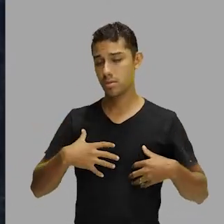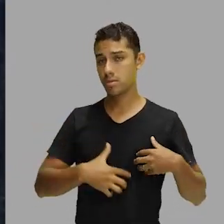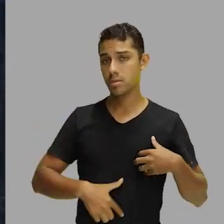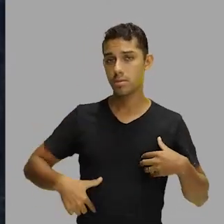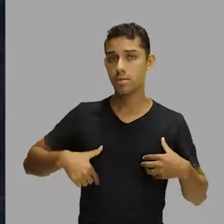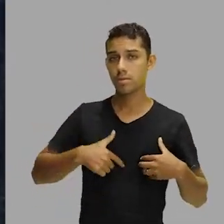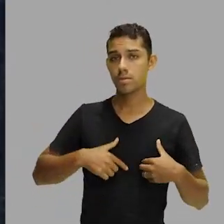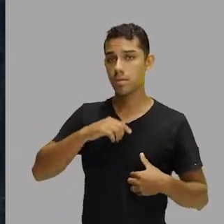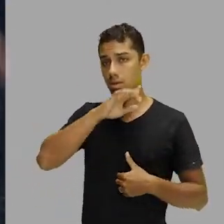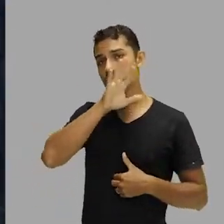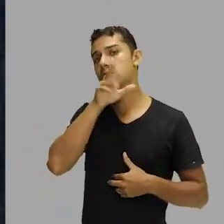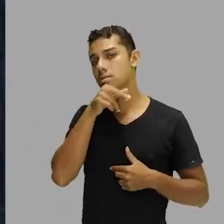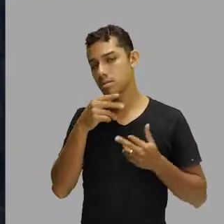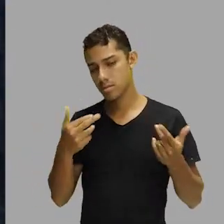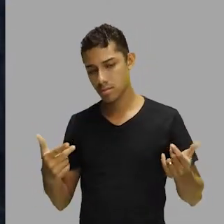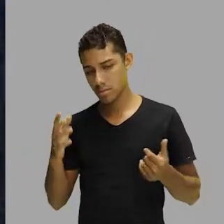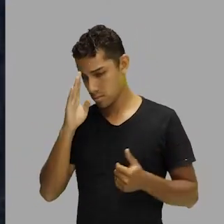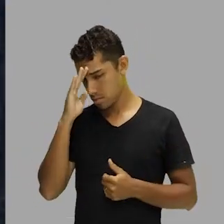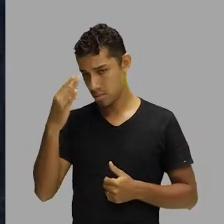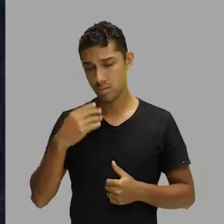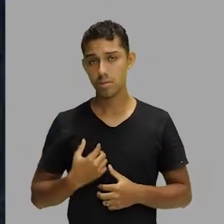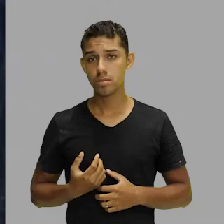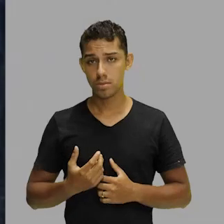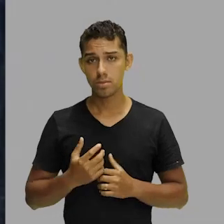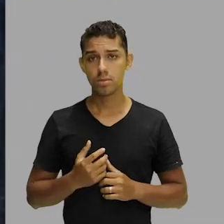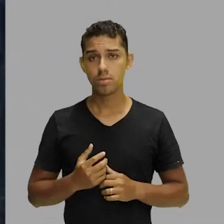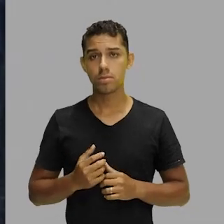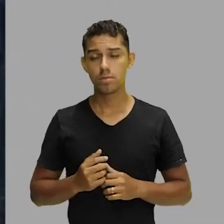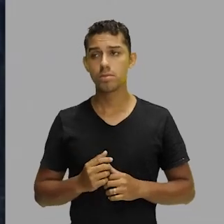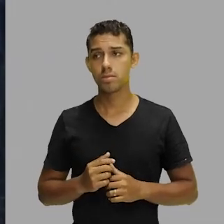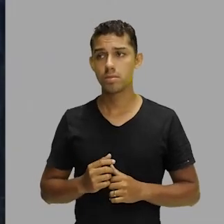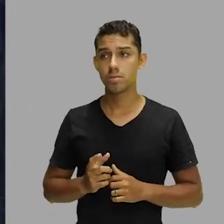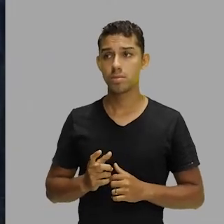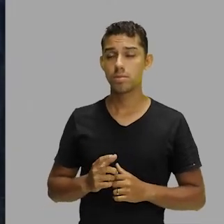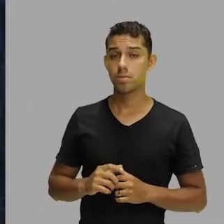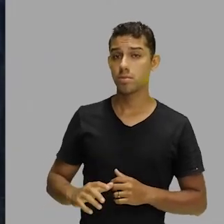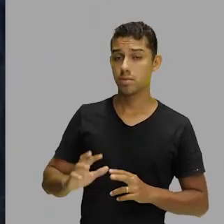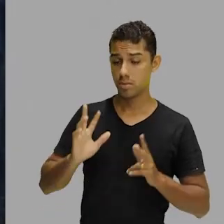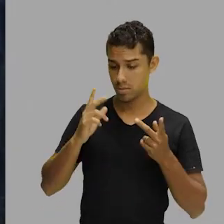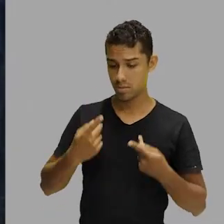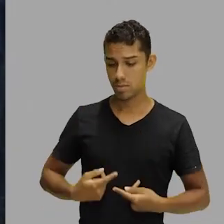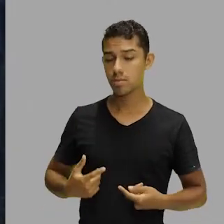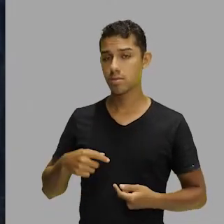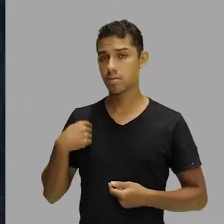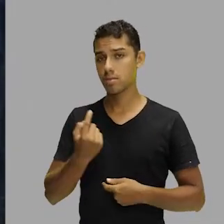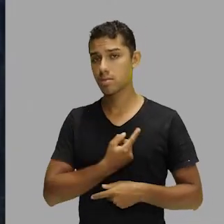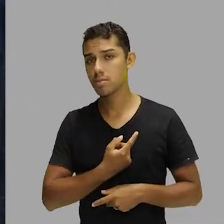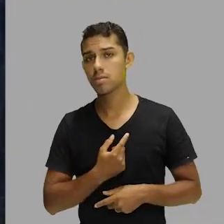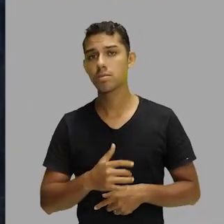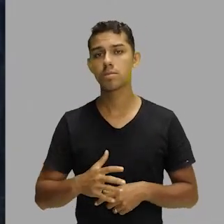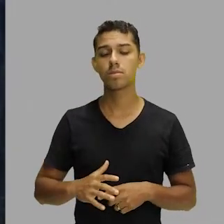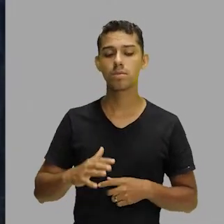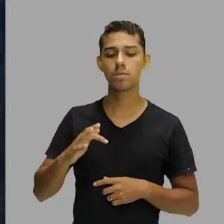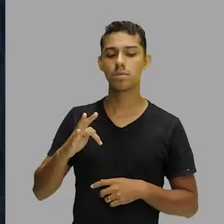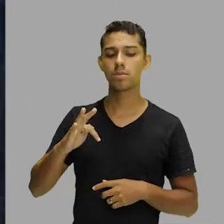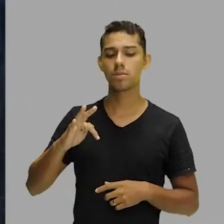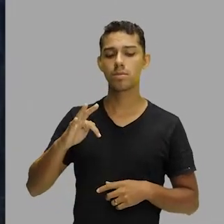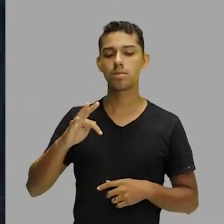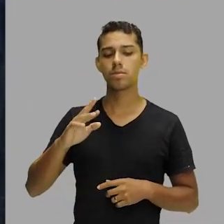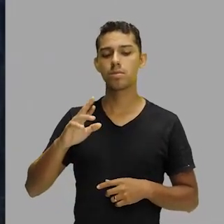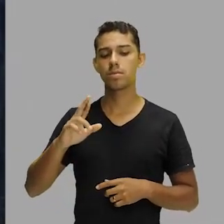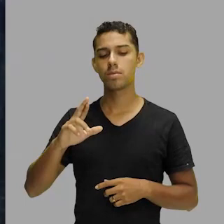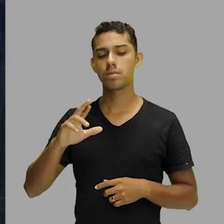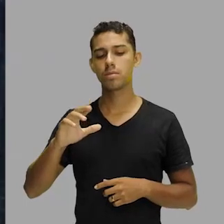animais, principalmente no nosso intestino, a nossa flora intestinal, né, é formada por